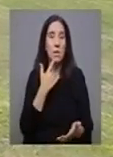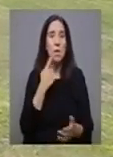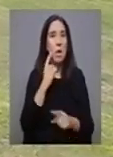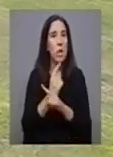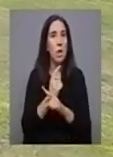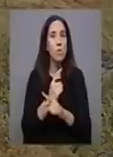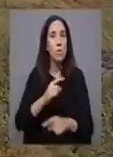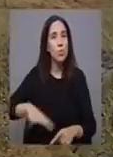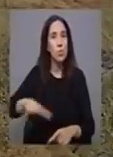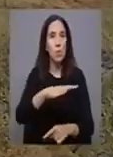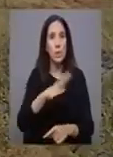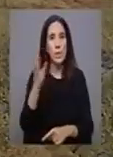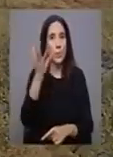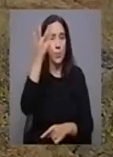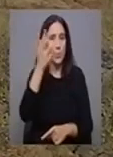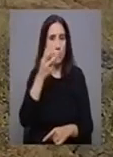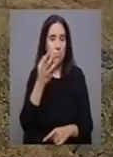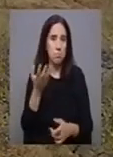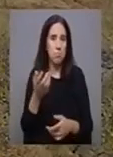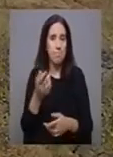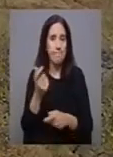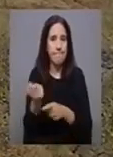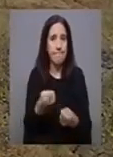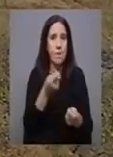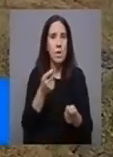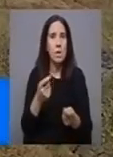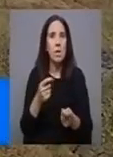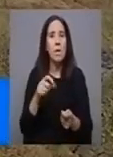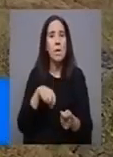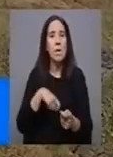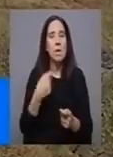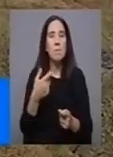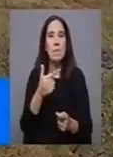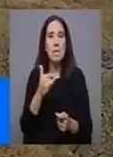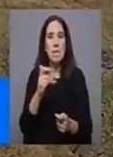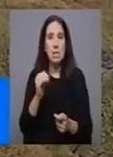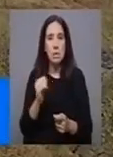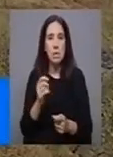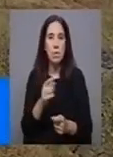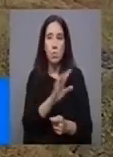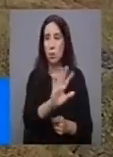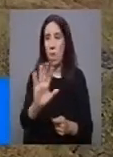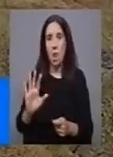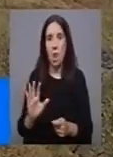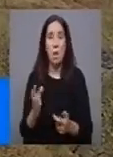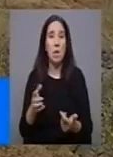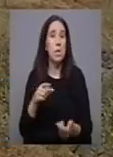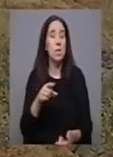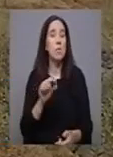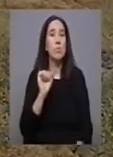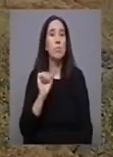apenas as zonas mais nobres do campo, que seriam os grines e os tis, sacrificando tudo o resto. E isso, do ponto de